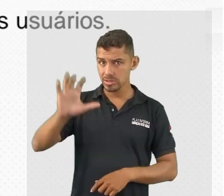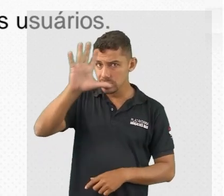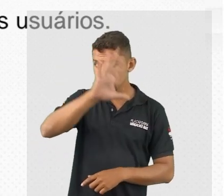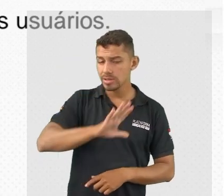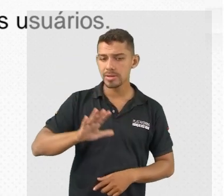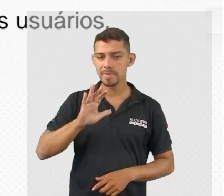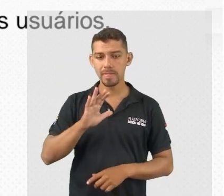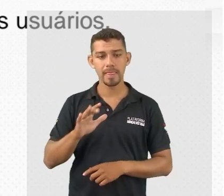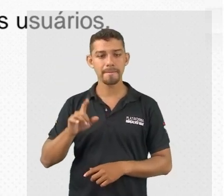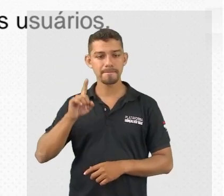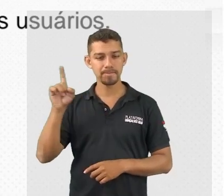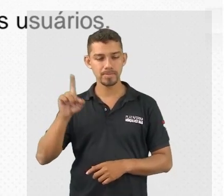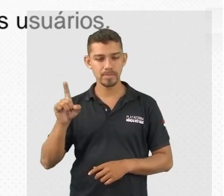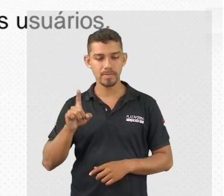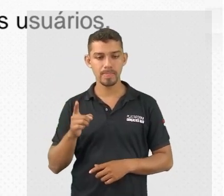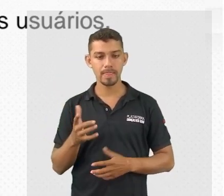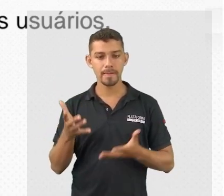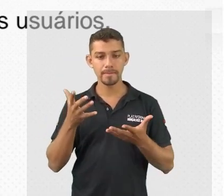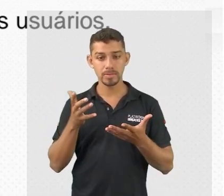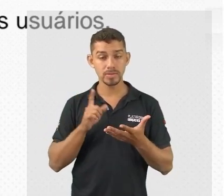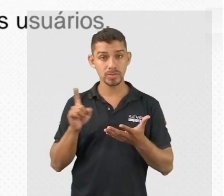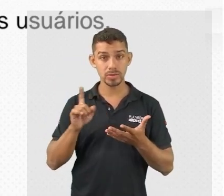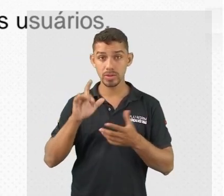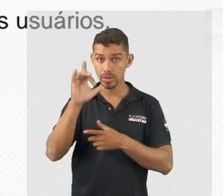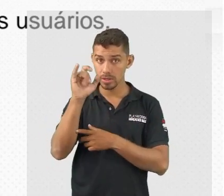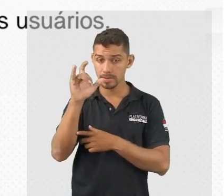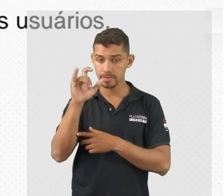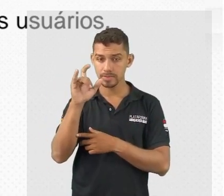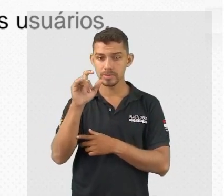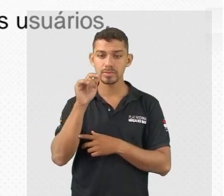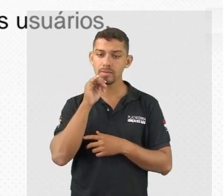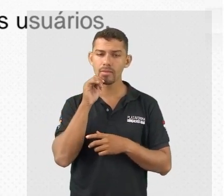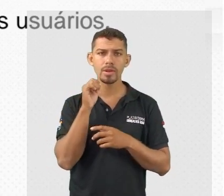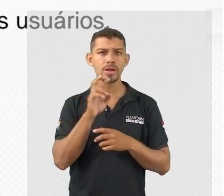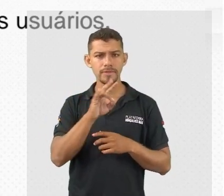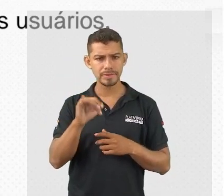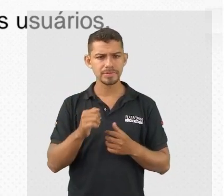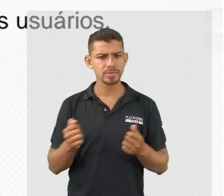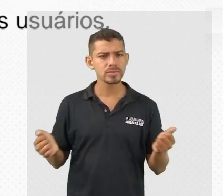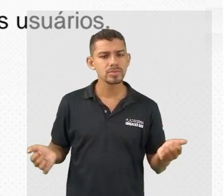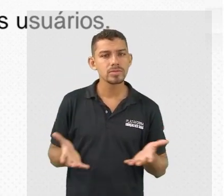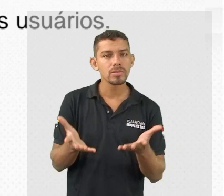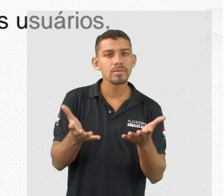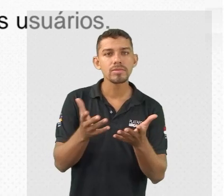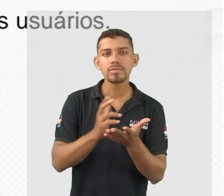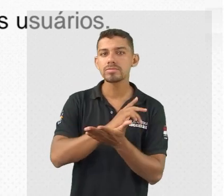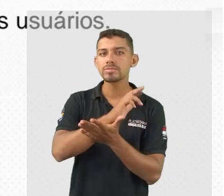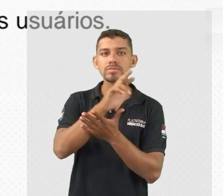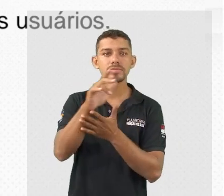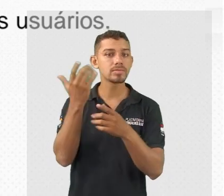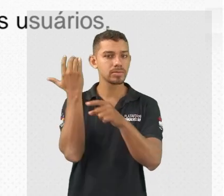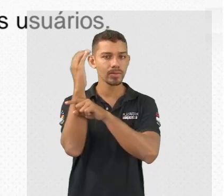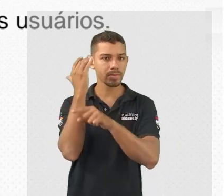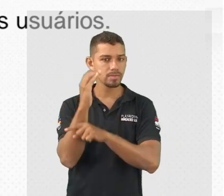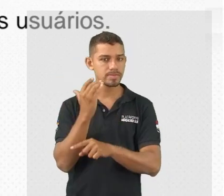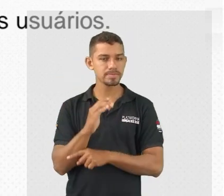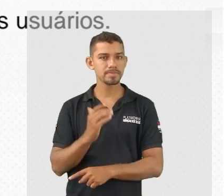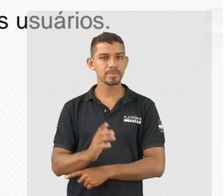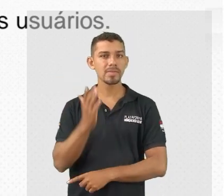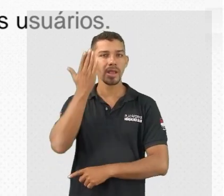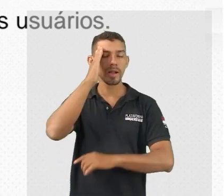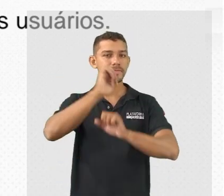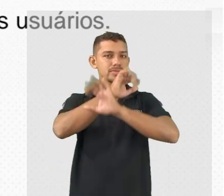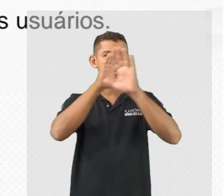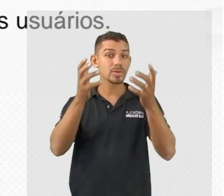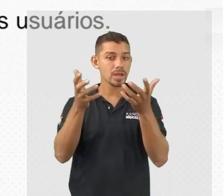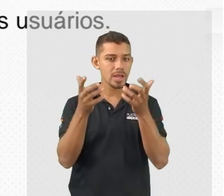o próprio buscador do teu Instagram, por exemplo, ele já vai te sugerir uma série de postagens que ele está entendendo que